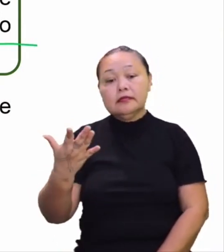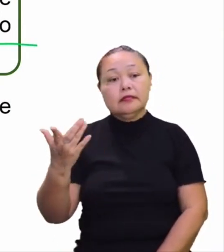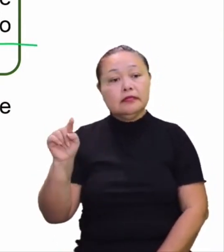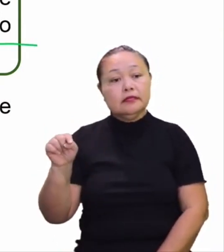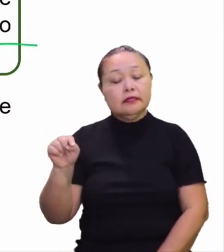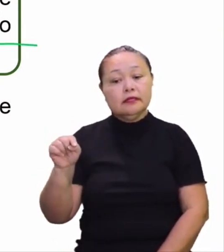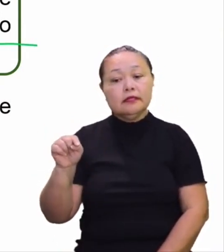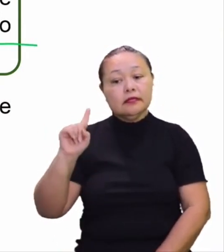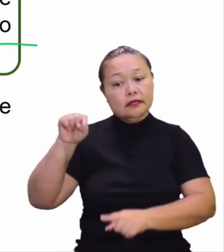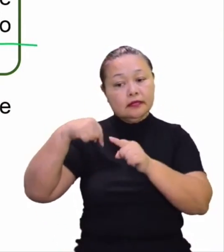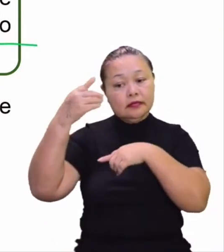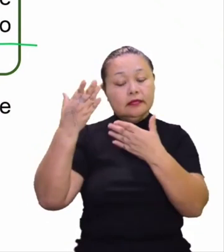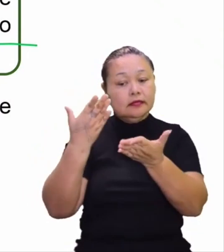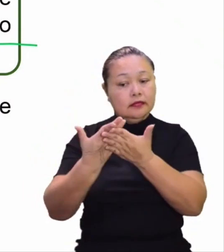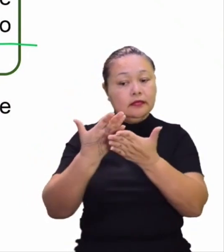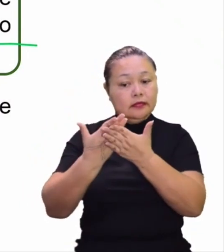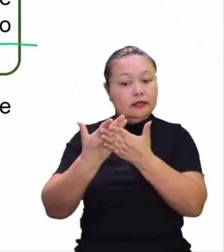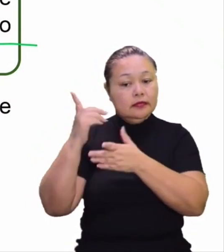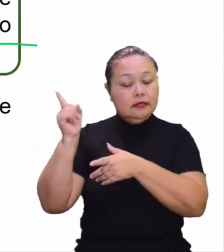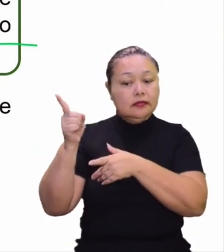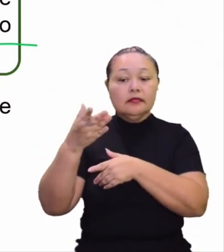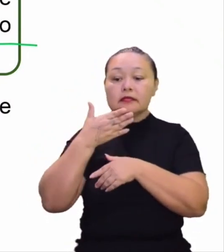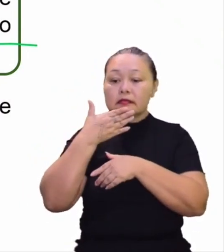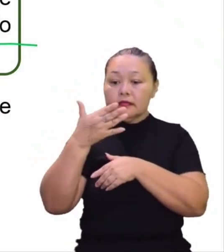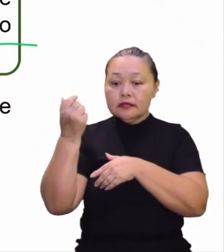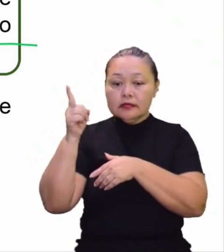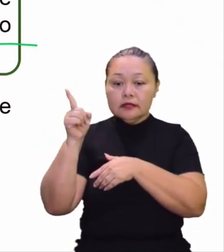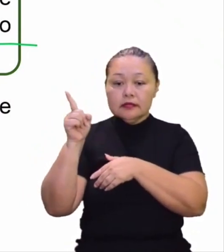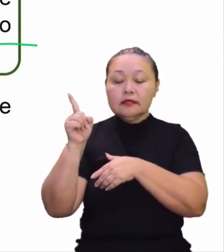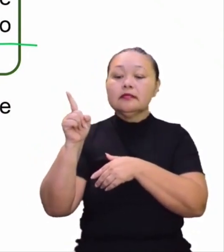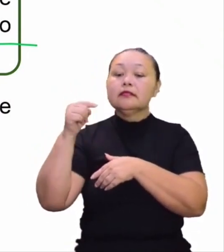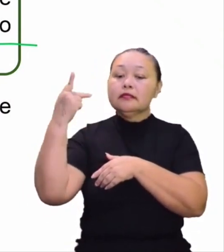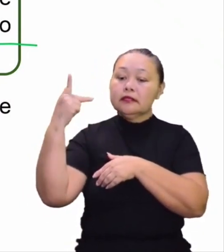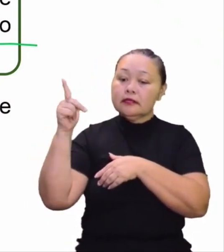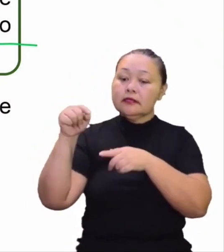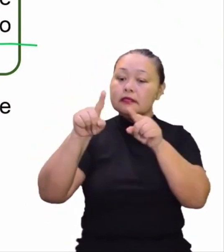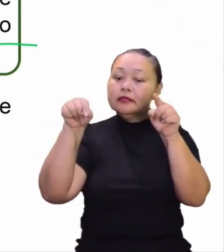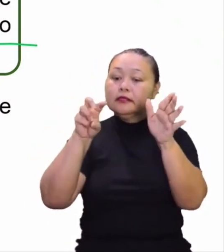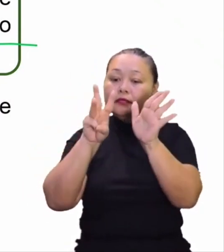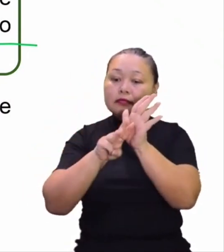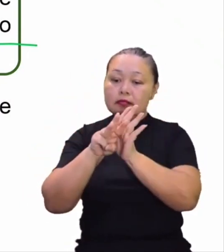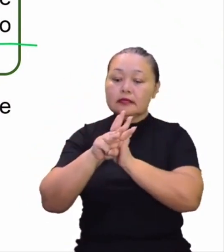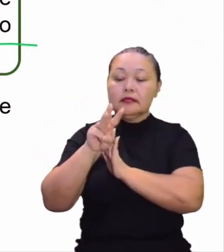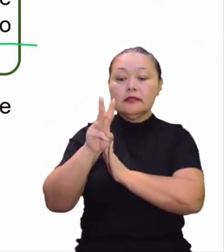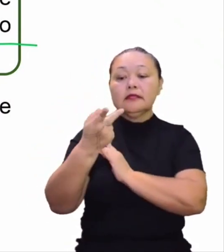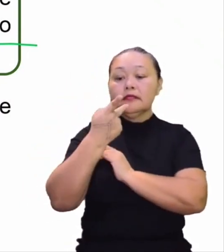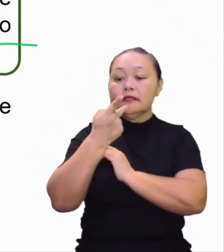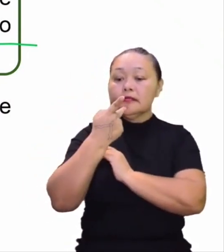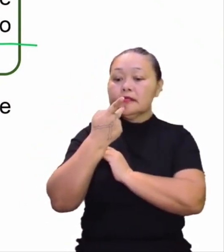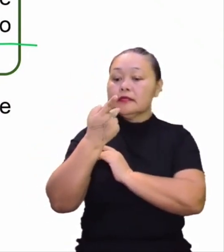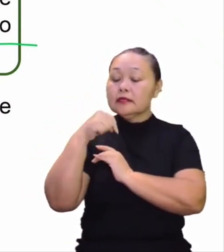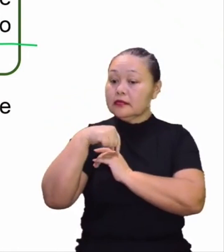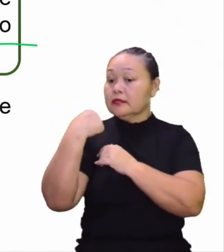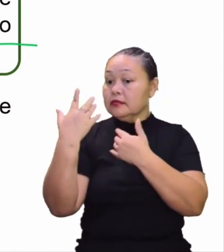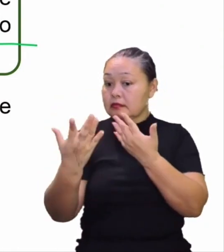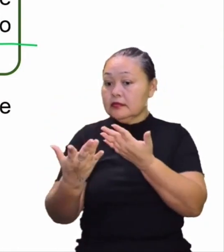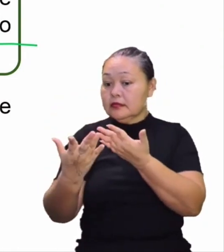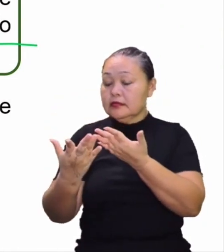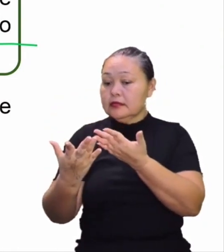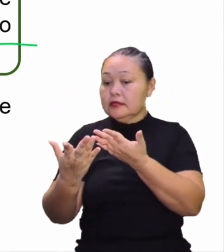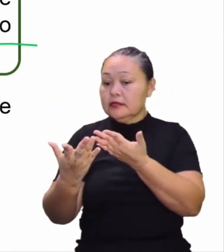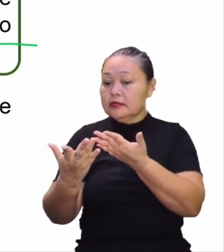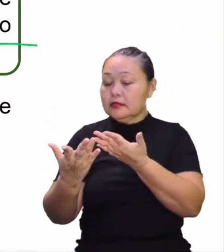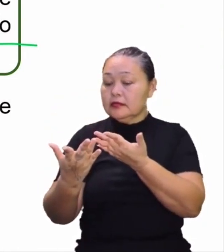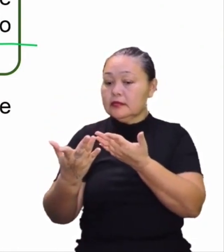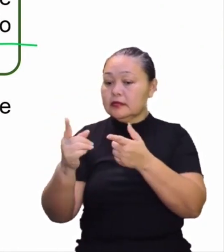Rogério, na nossa próxima aula, nós vamos ver melhor sobre a hidrovia do Madeira. Falaremos,